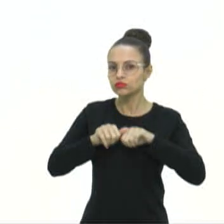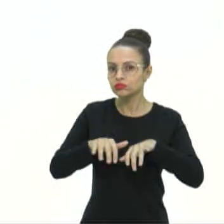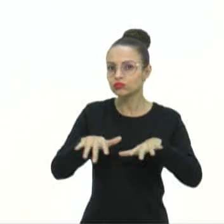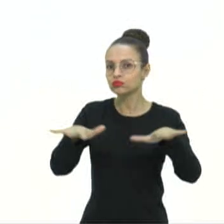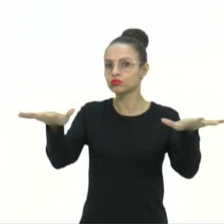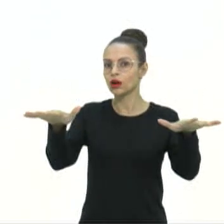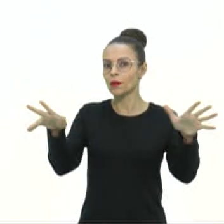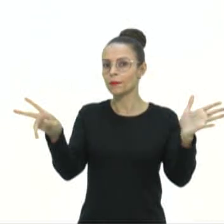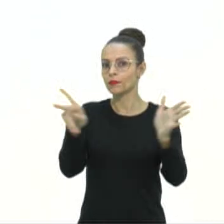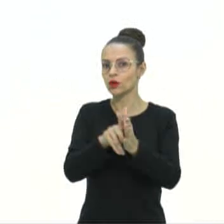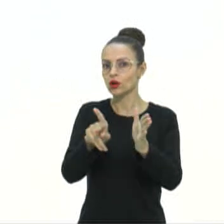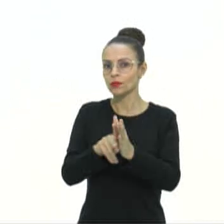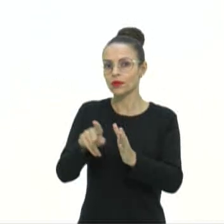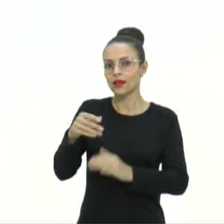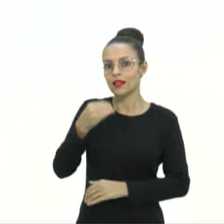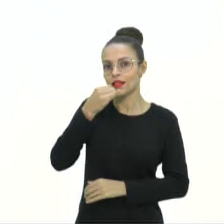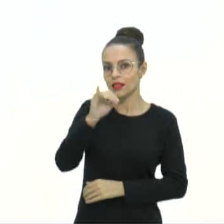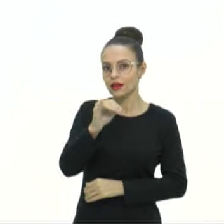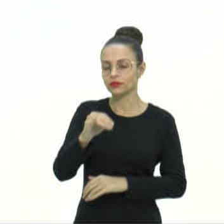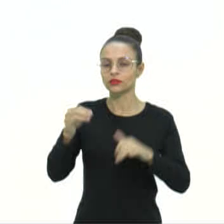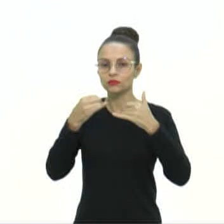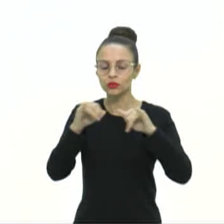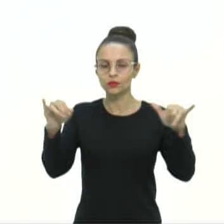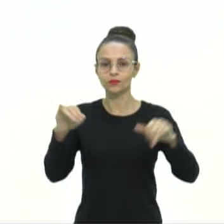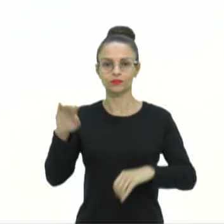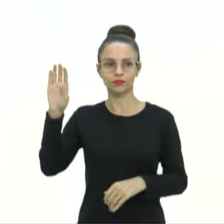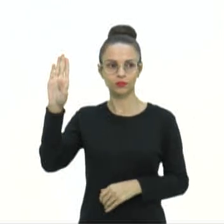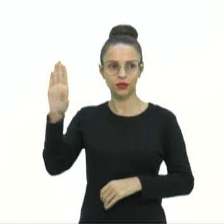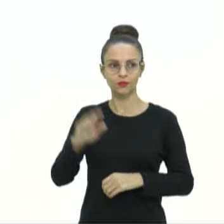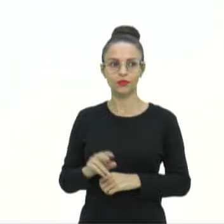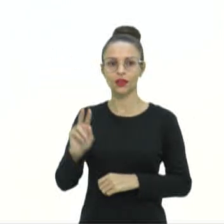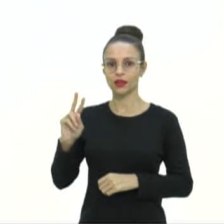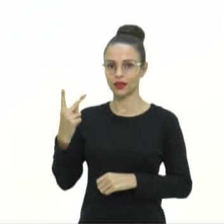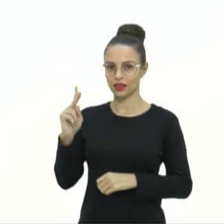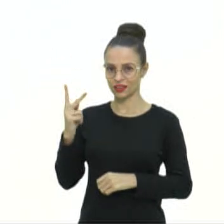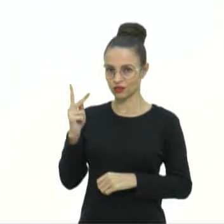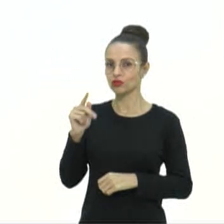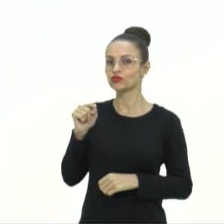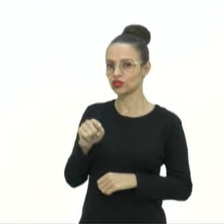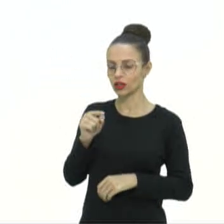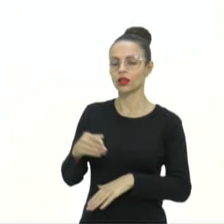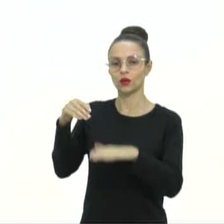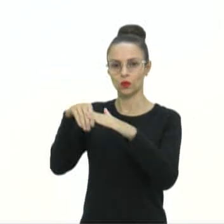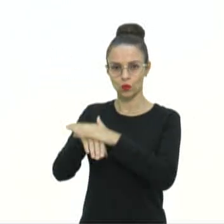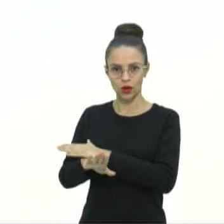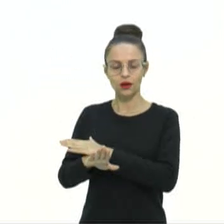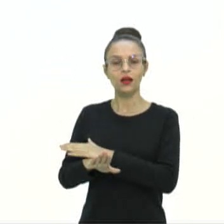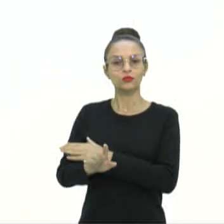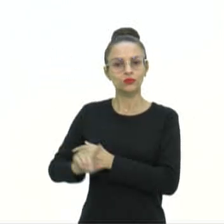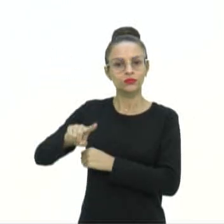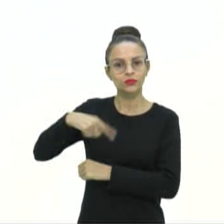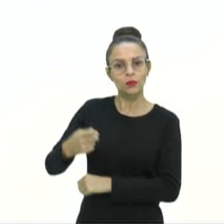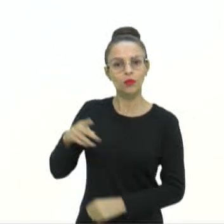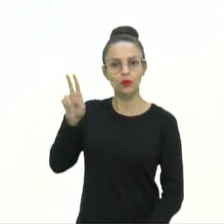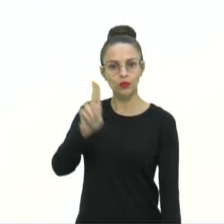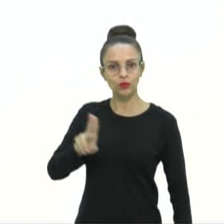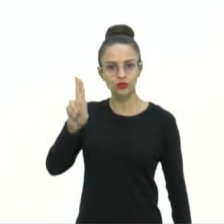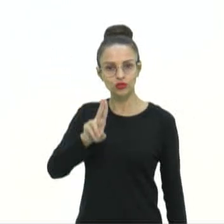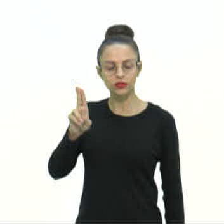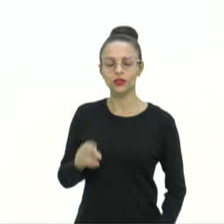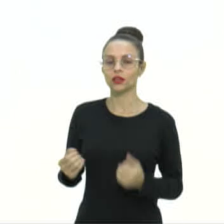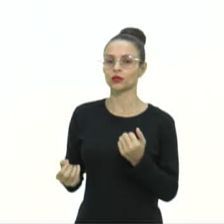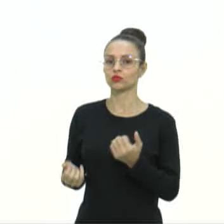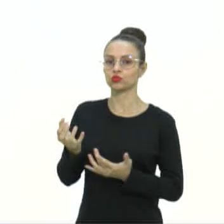de distribuição elétrica. B. O hidrogênio produzido e armazenado é utilizado na